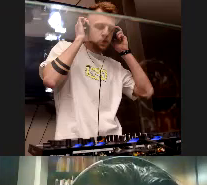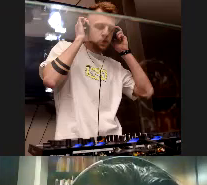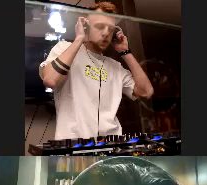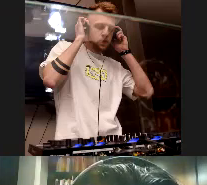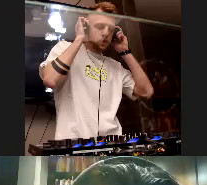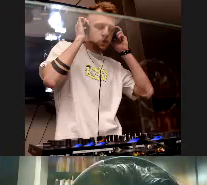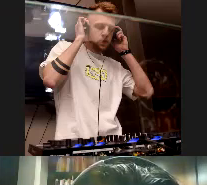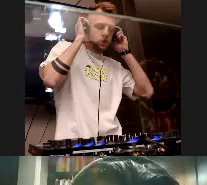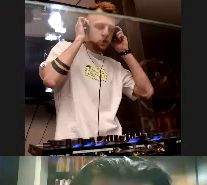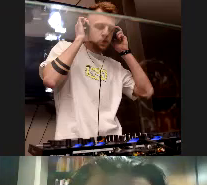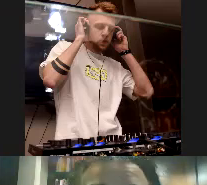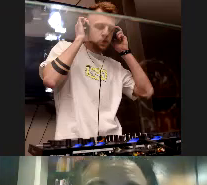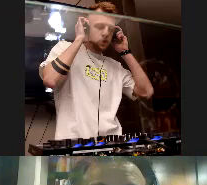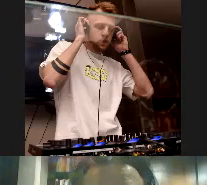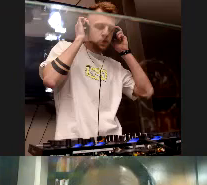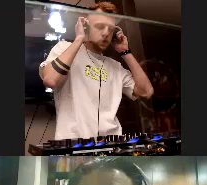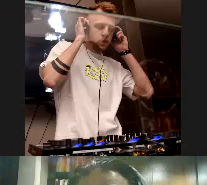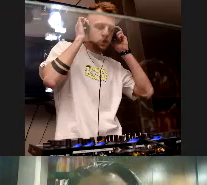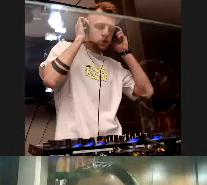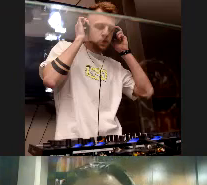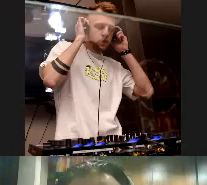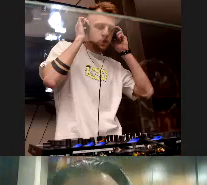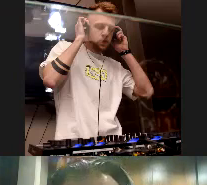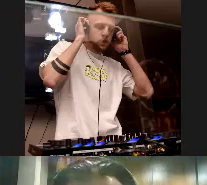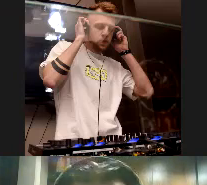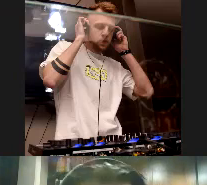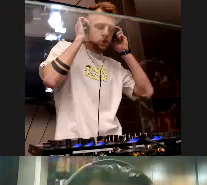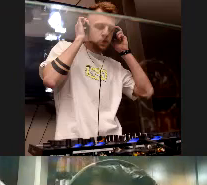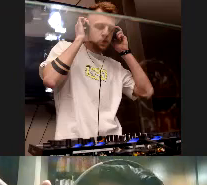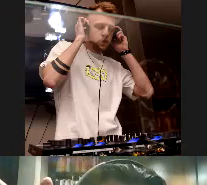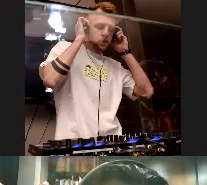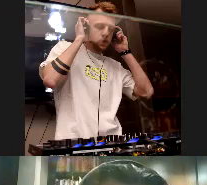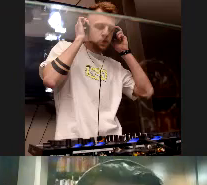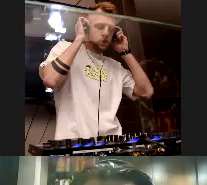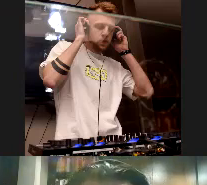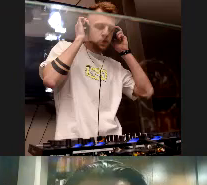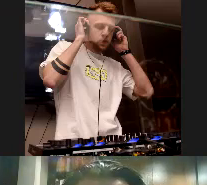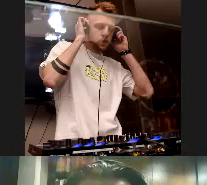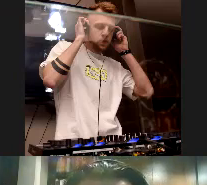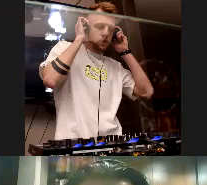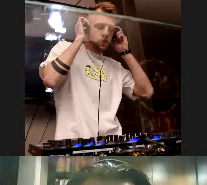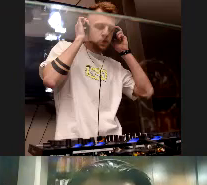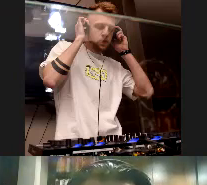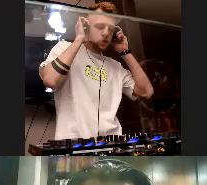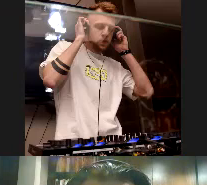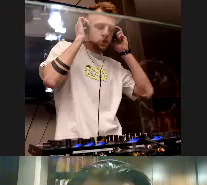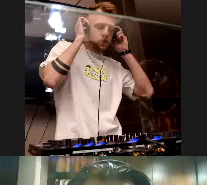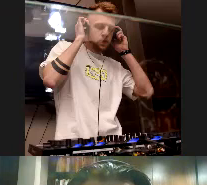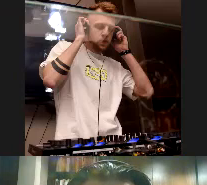Legalmente, tu nasceu e tu tem um direito, tá? Uma lei que diz que tu tem o